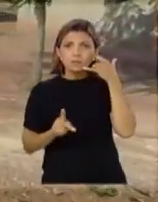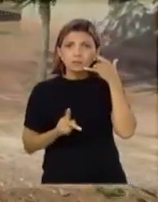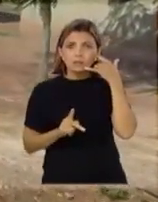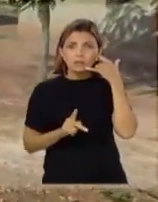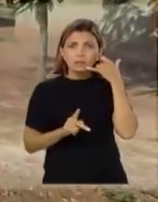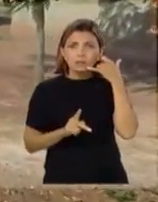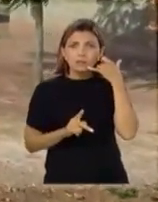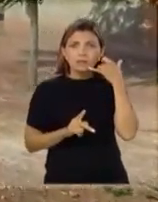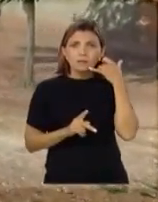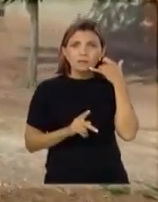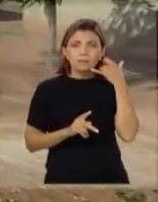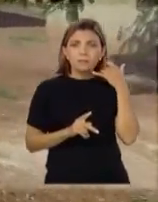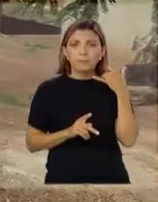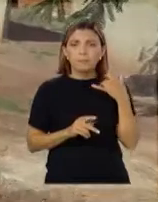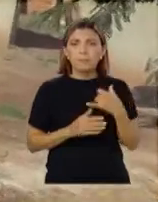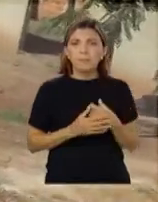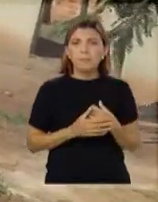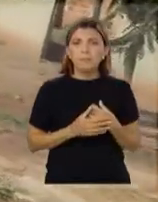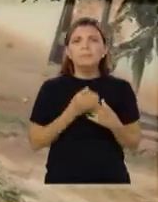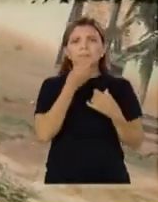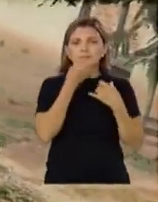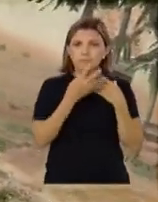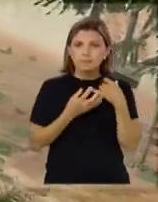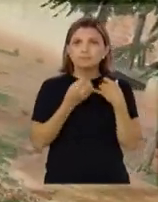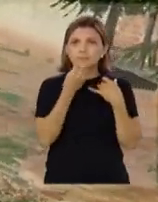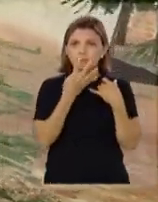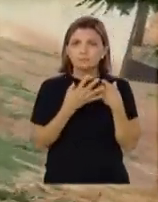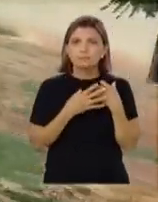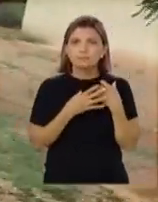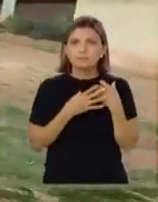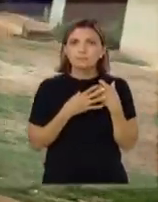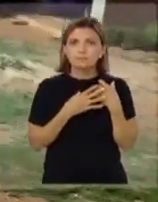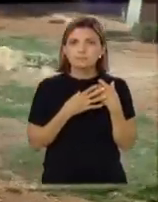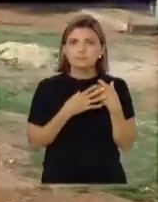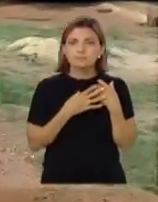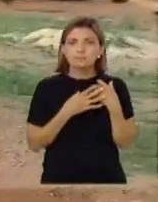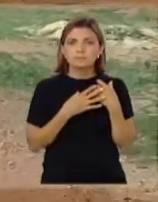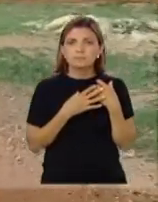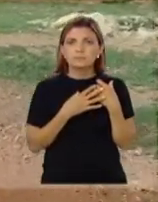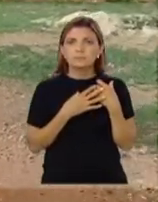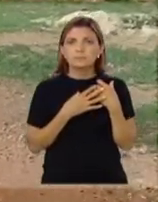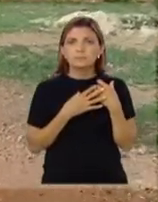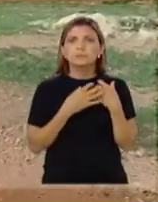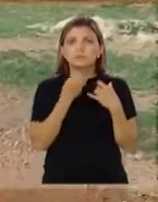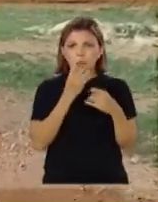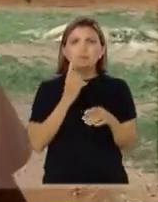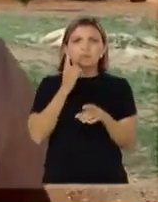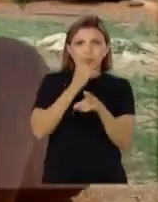Professora, até que enfim. Tá bom.